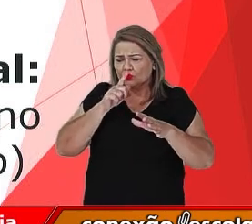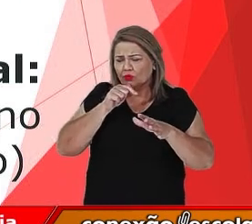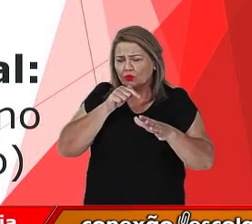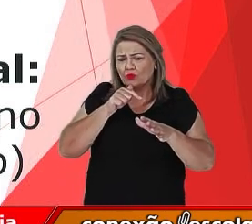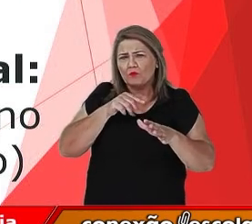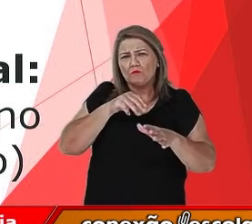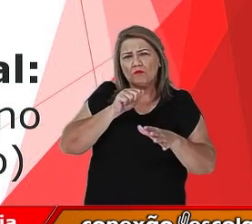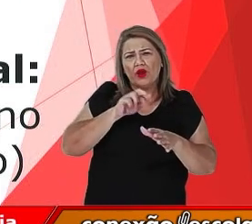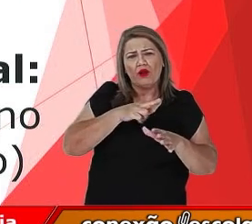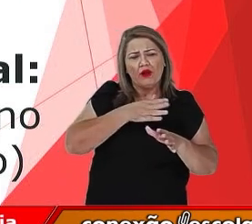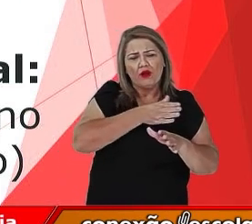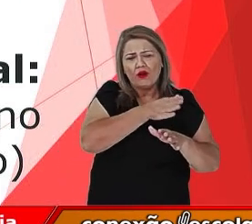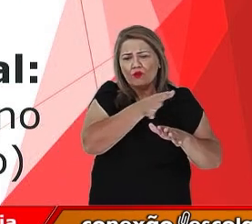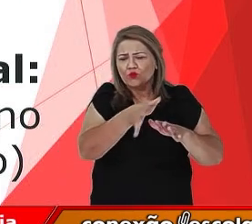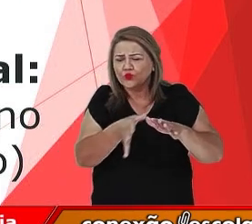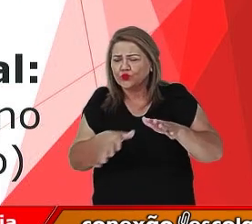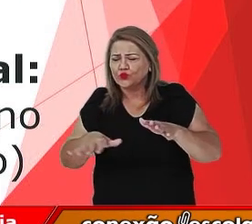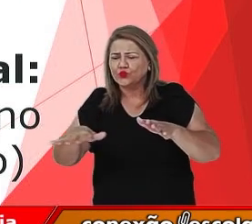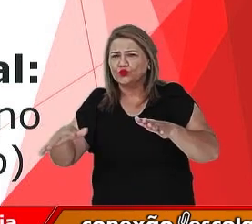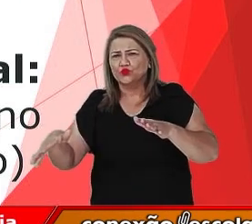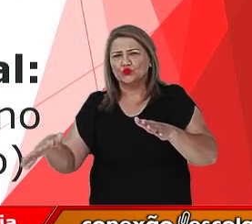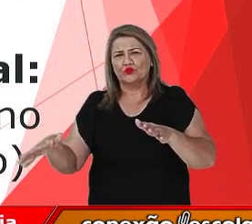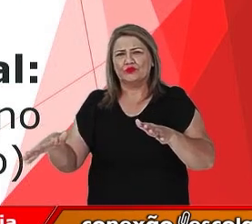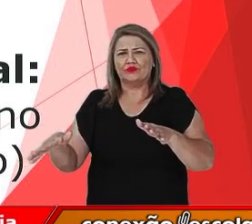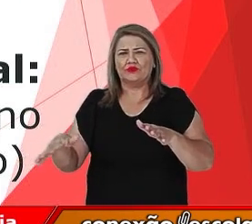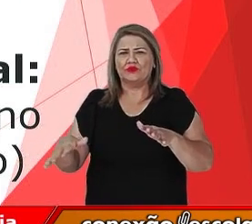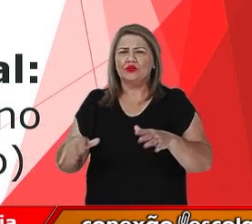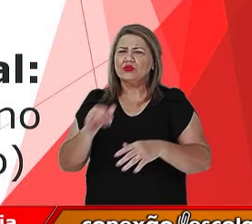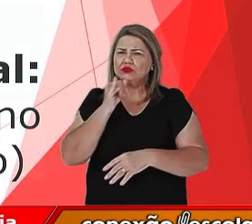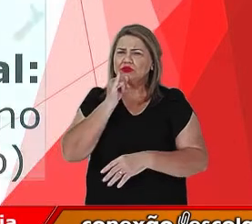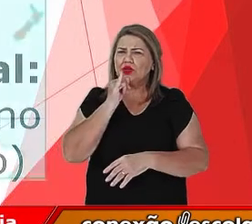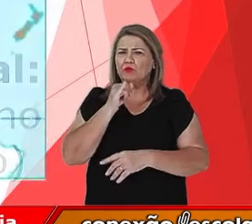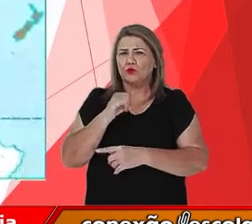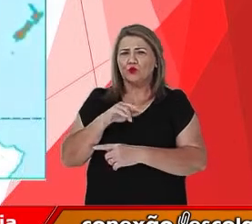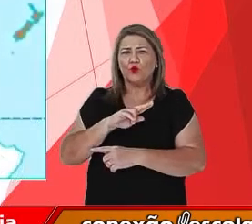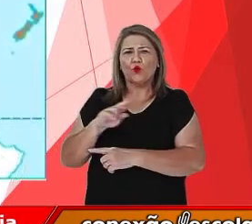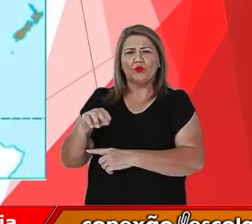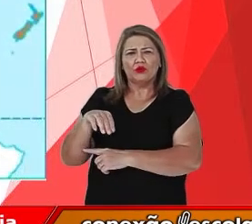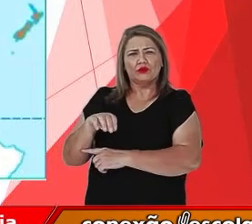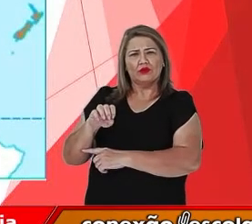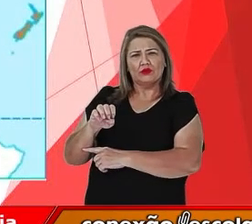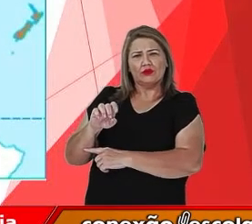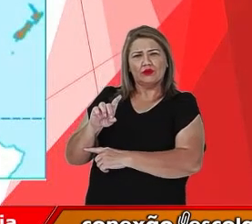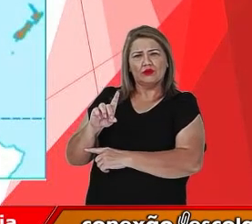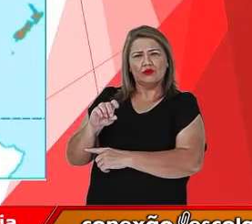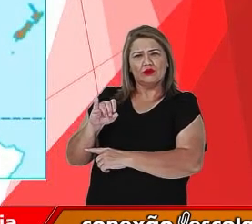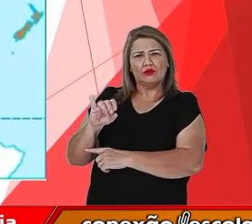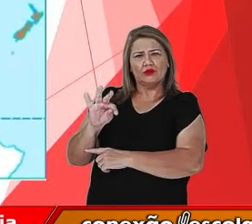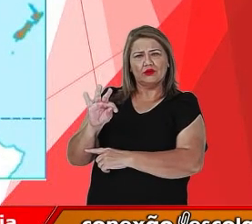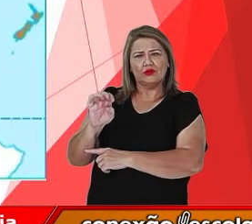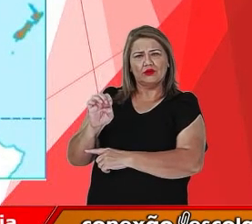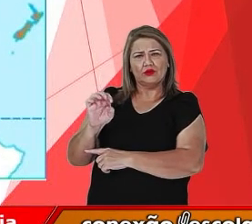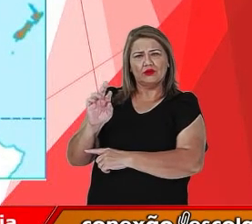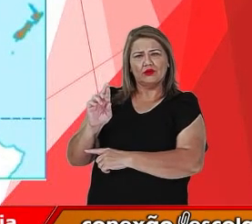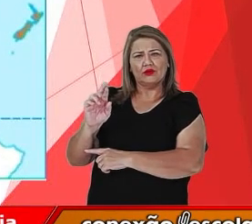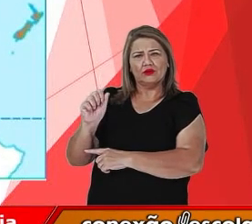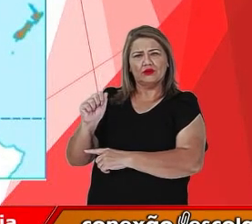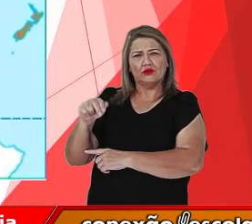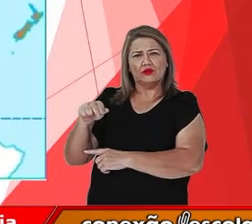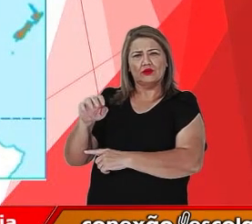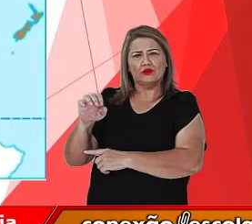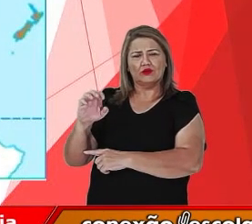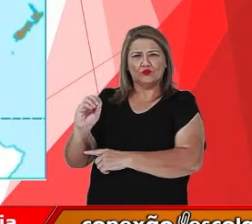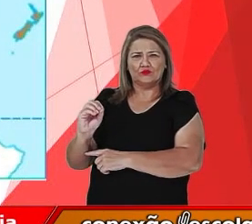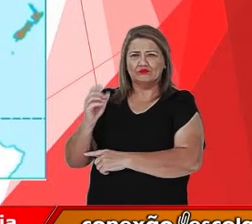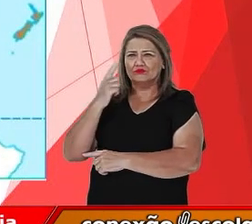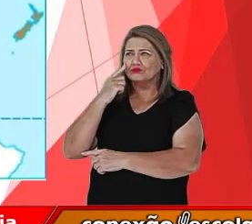Um bom exemplo é o mar Mediterrâneo. Olha aí o nosso mapinha para que vocês possam ver aqui o Mar das